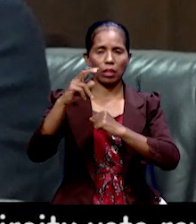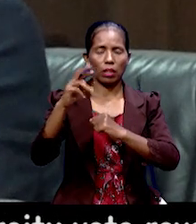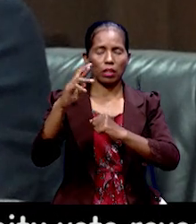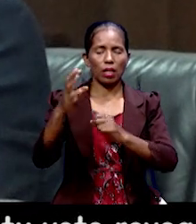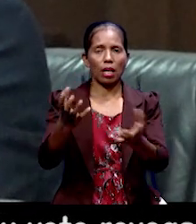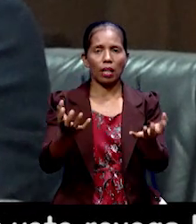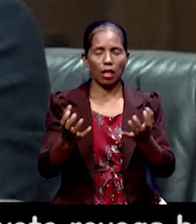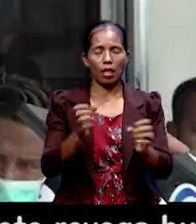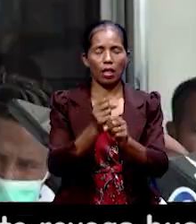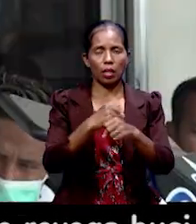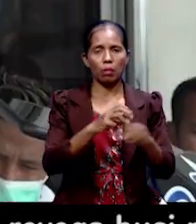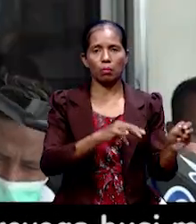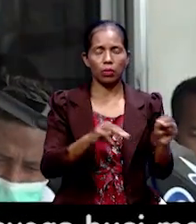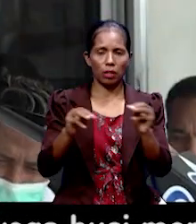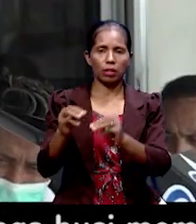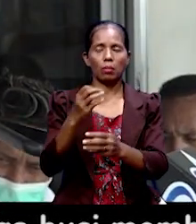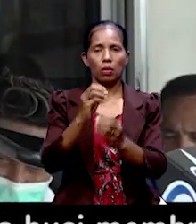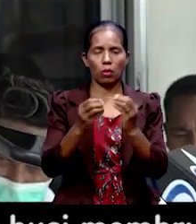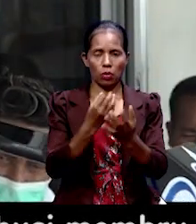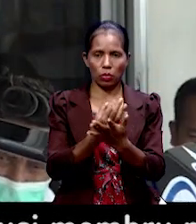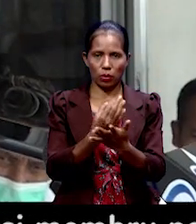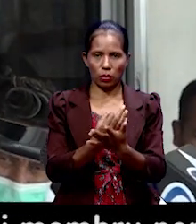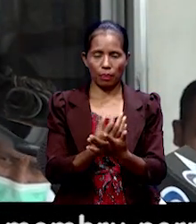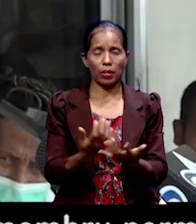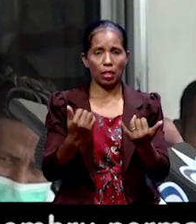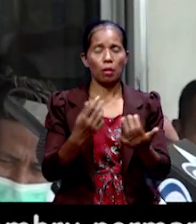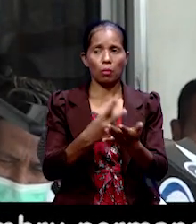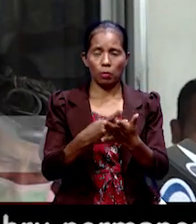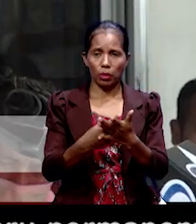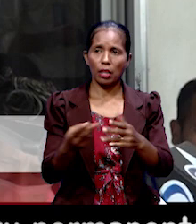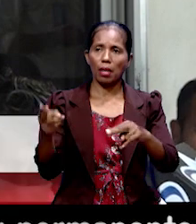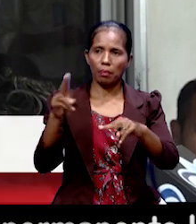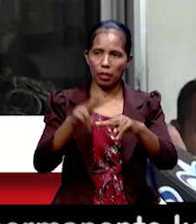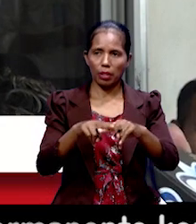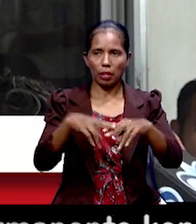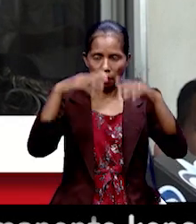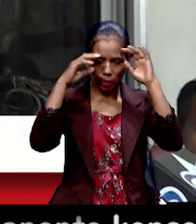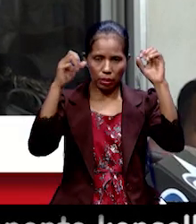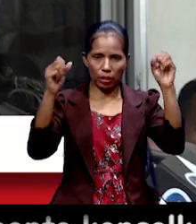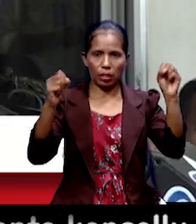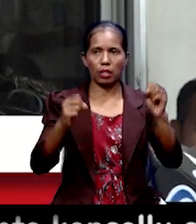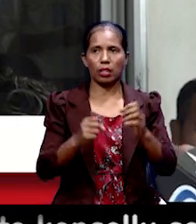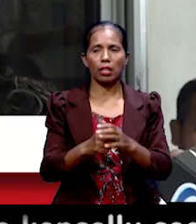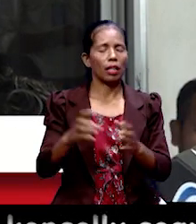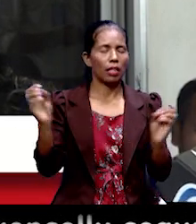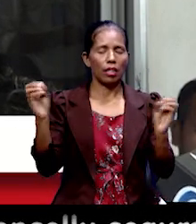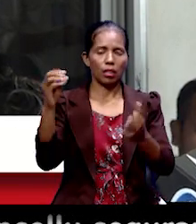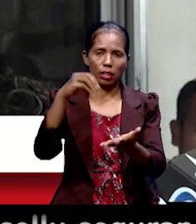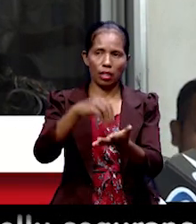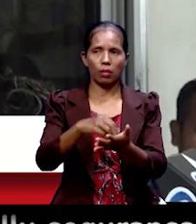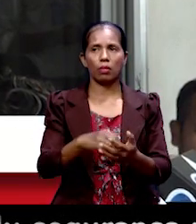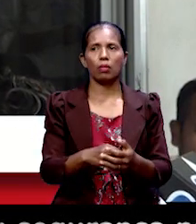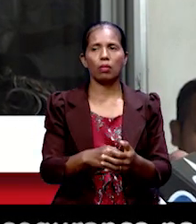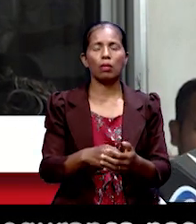mudança ba orçamento. Nebe ida nebe ke proposta ida amenta ne, mak presidente ne admiti ida proposta ida be